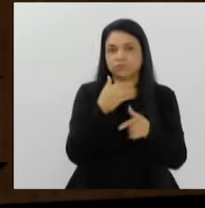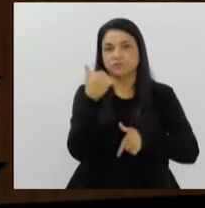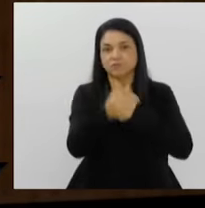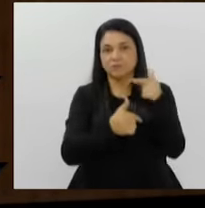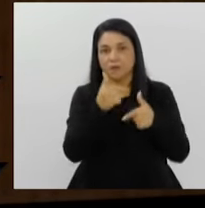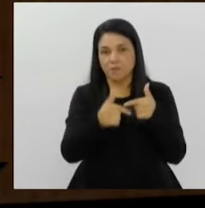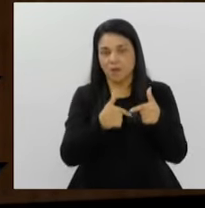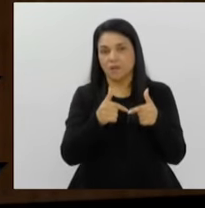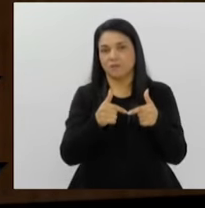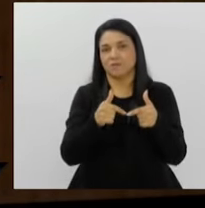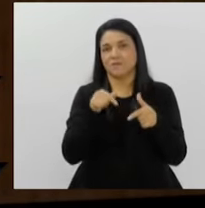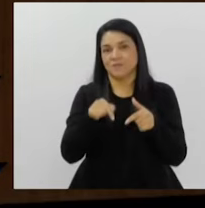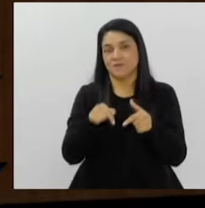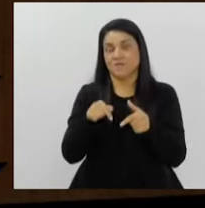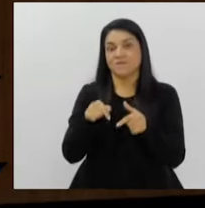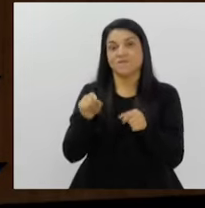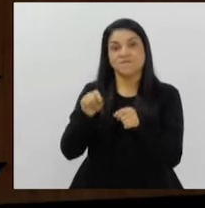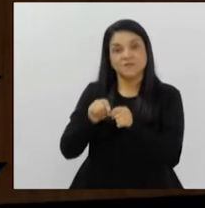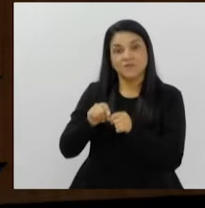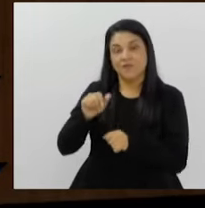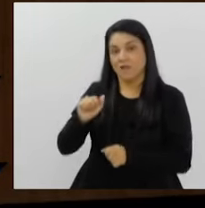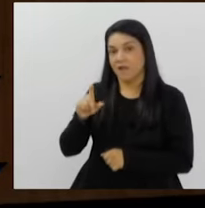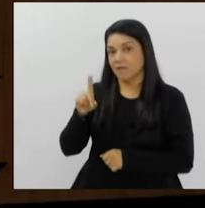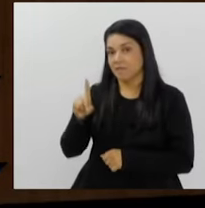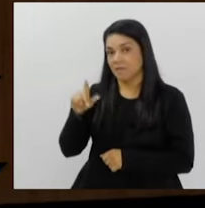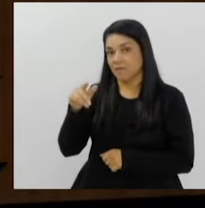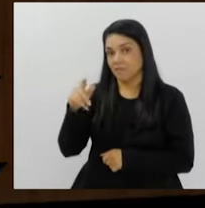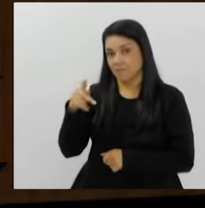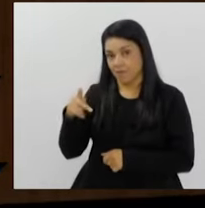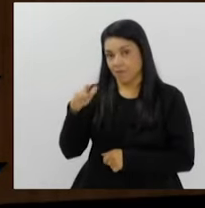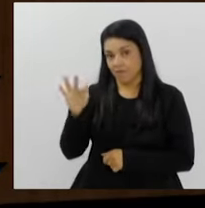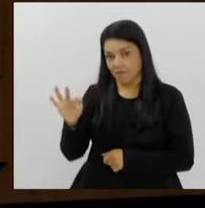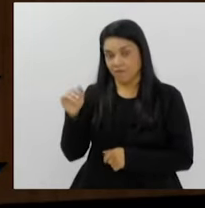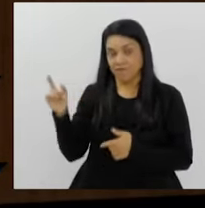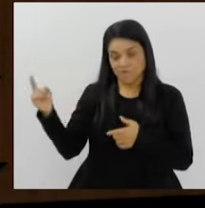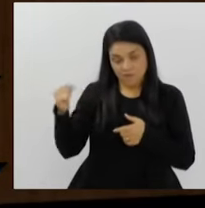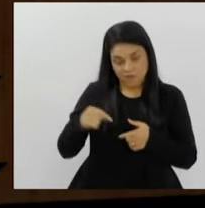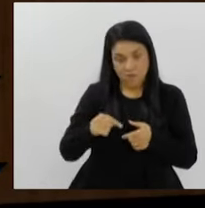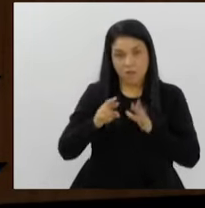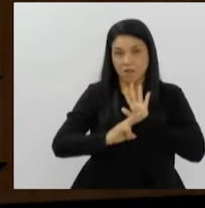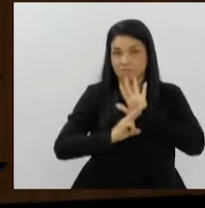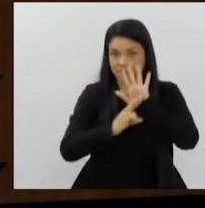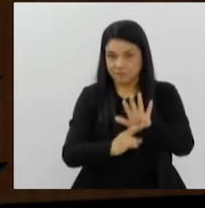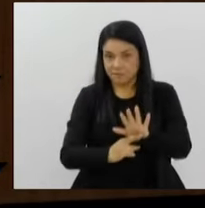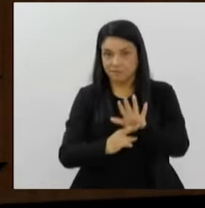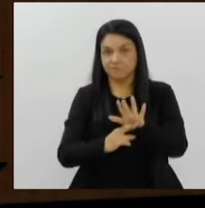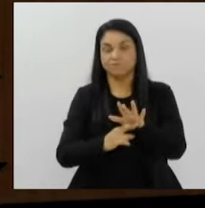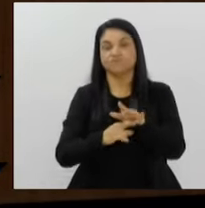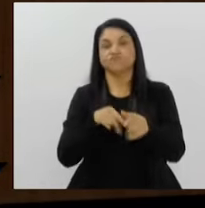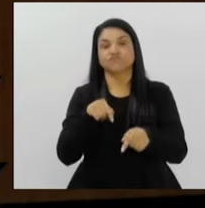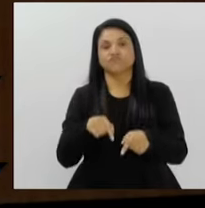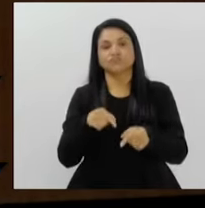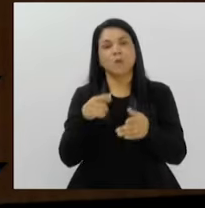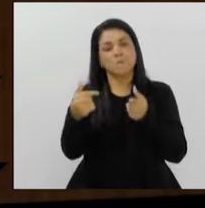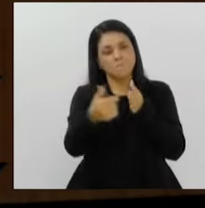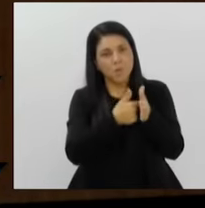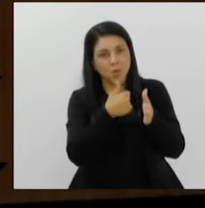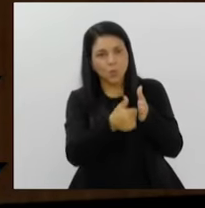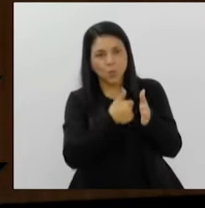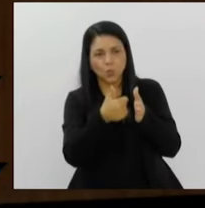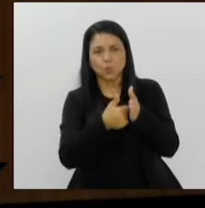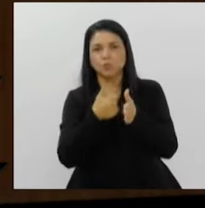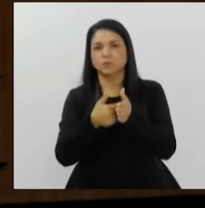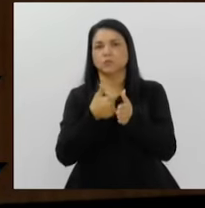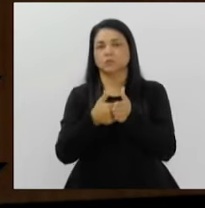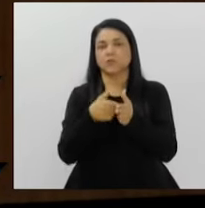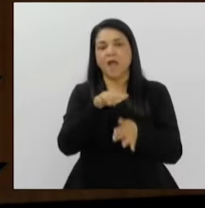DPF. Esses representantes do CNJ vieram para o Rio de Janeiro, depois mandaram perguntas,